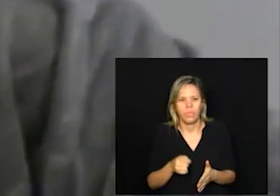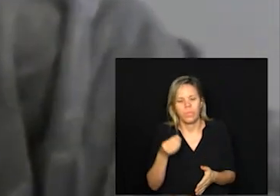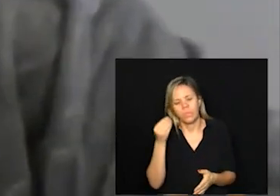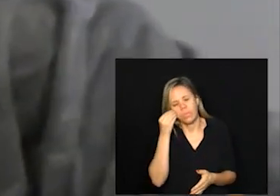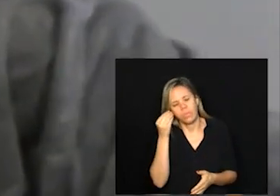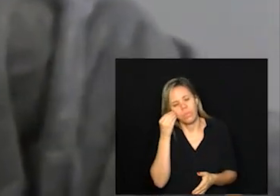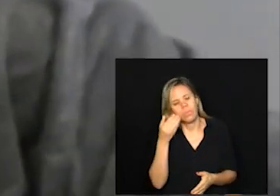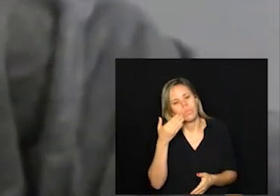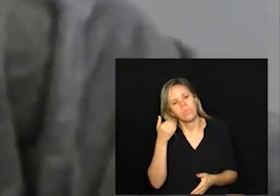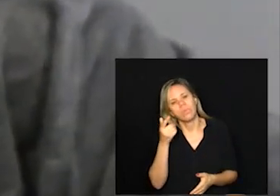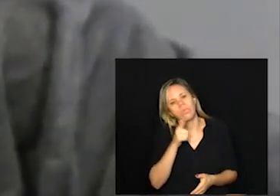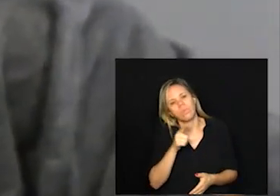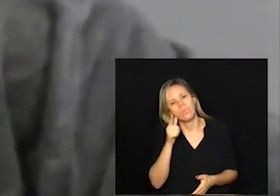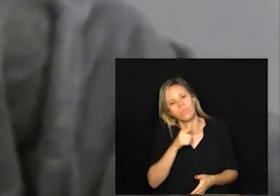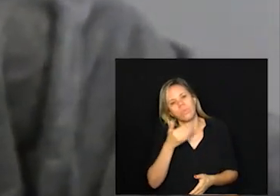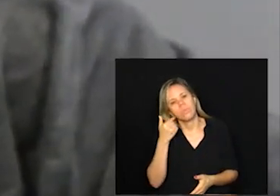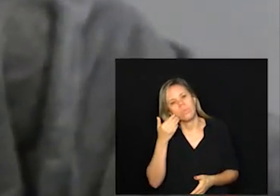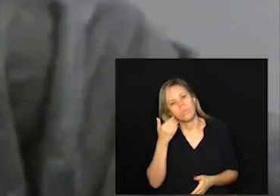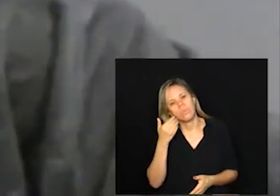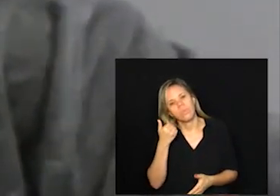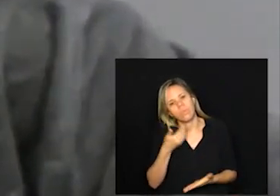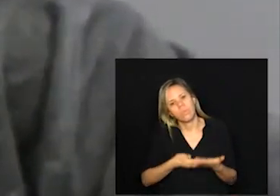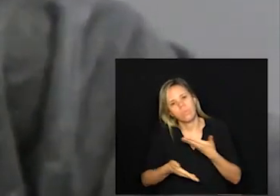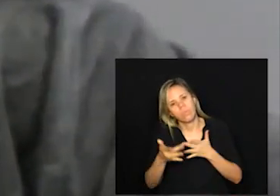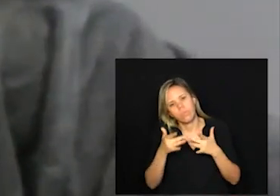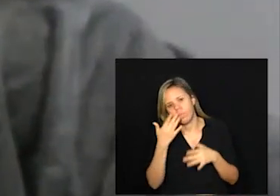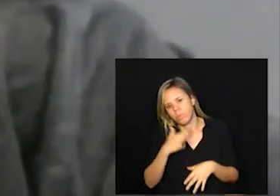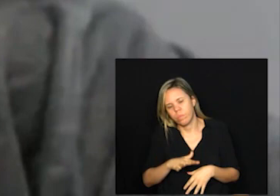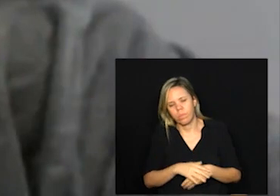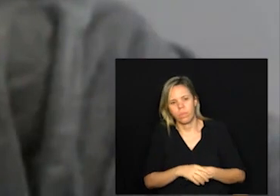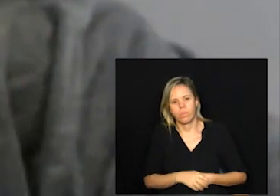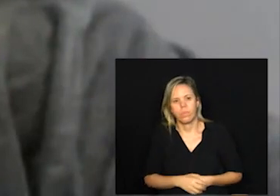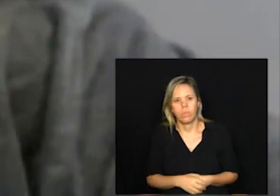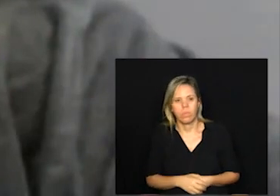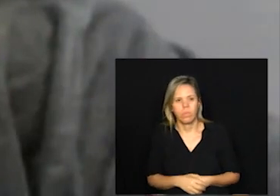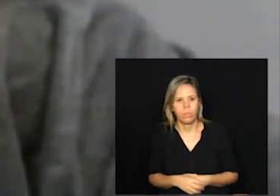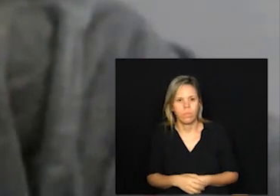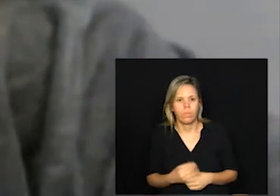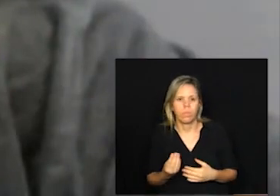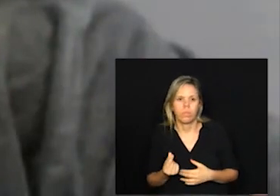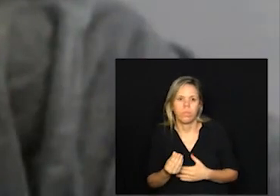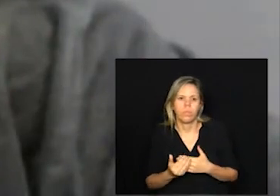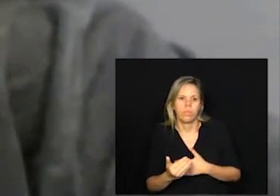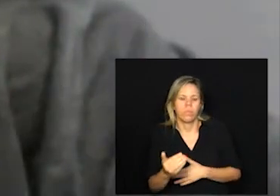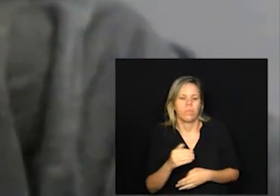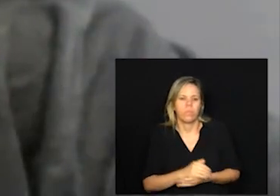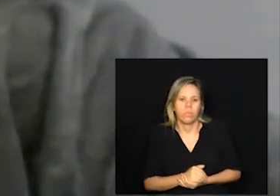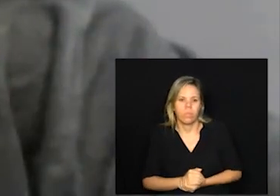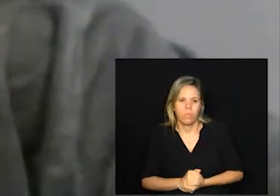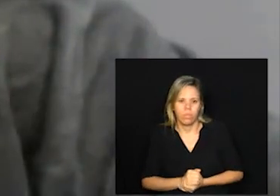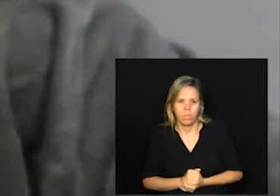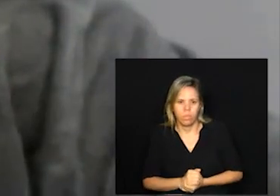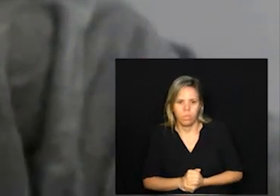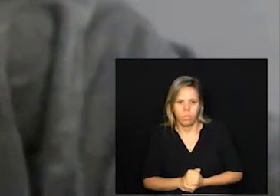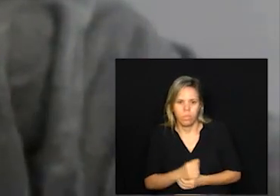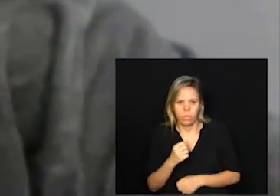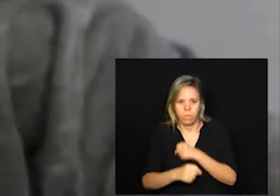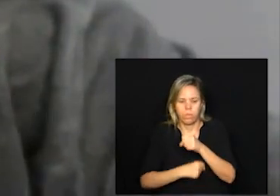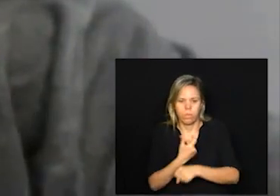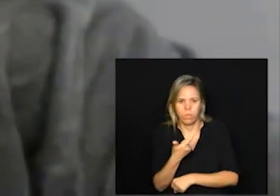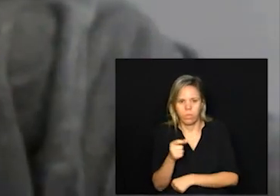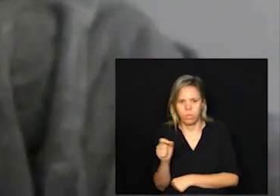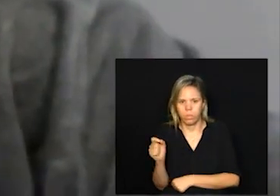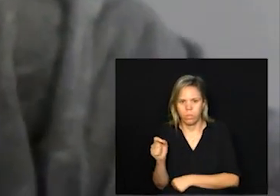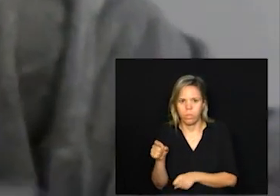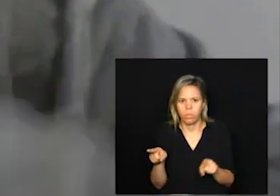ir resgatando o relacionamento dessas crianças ao longo desse ano de